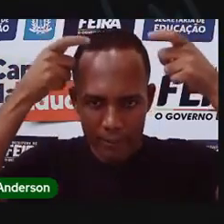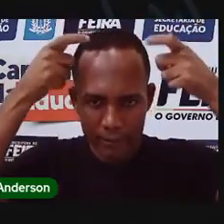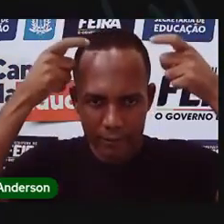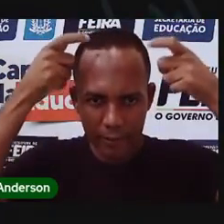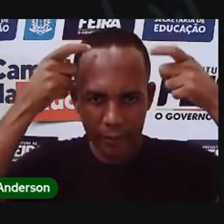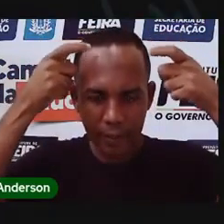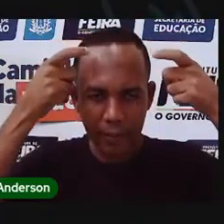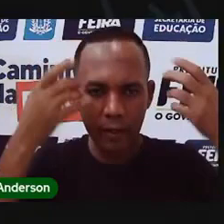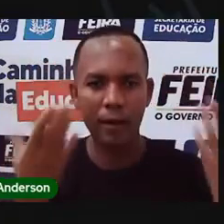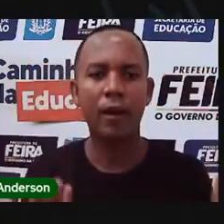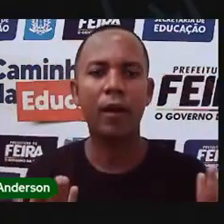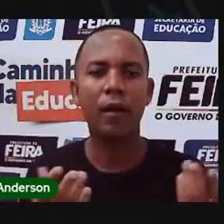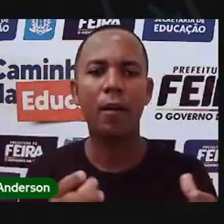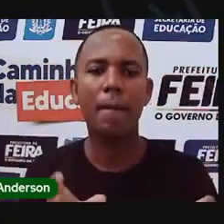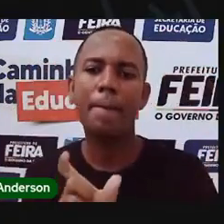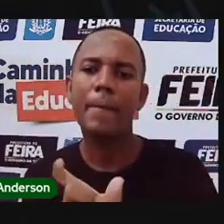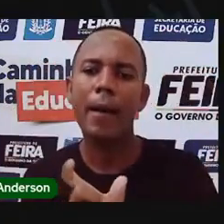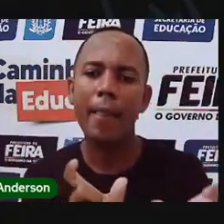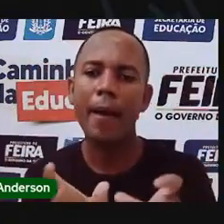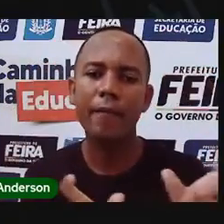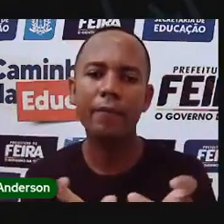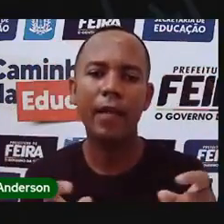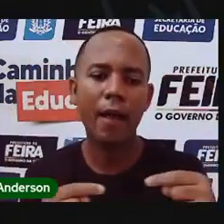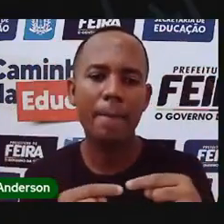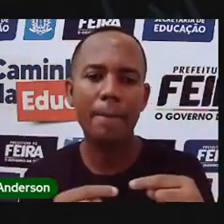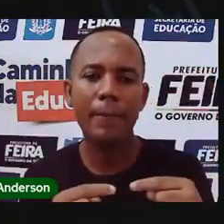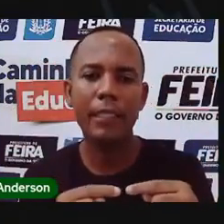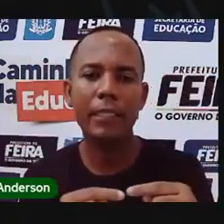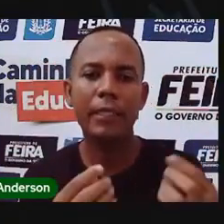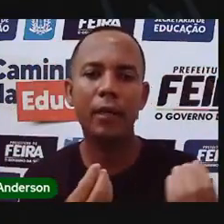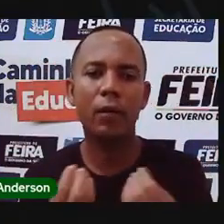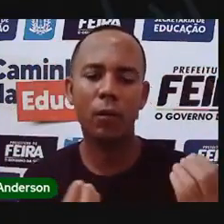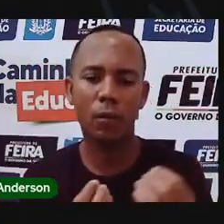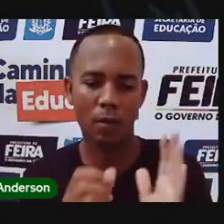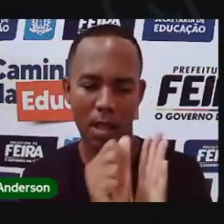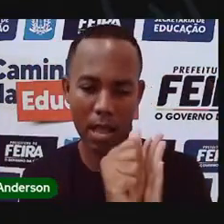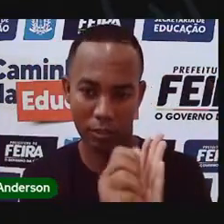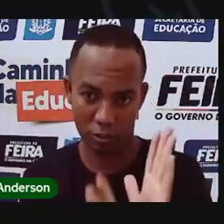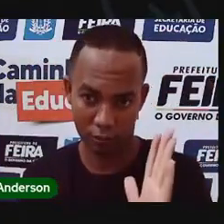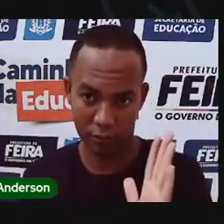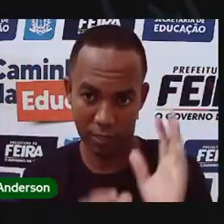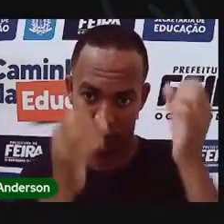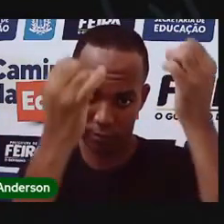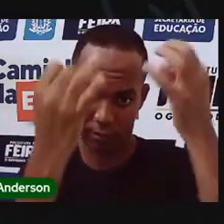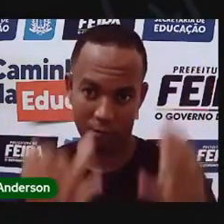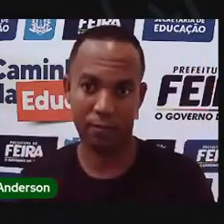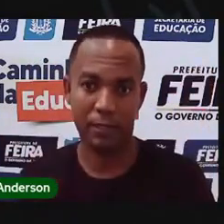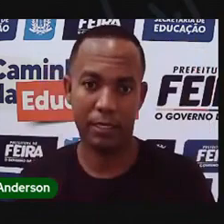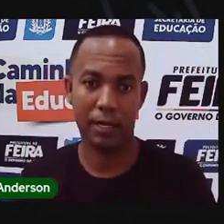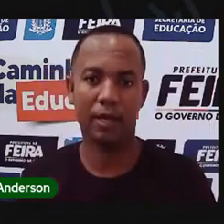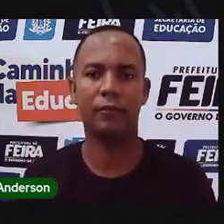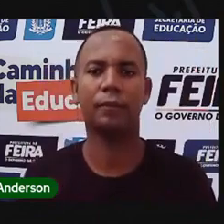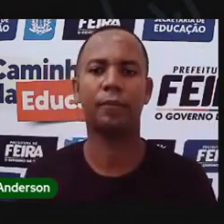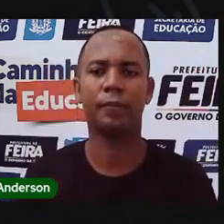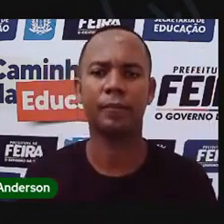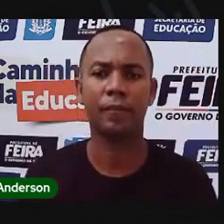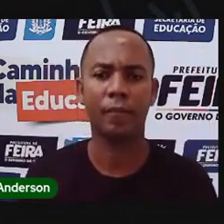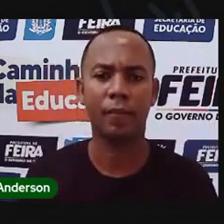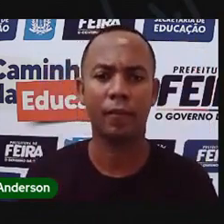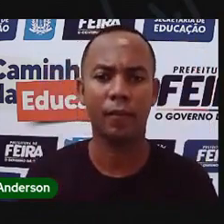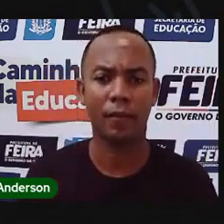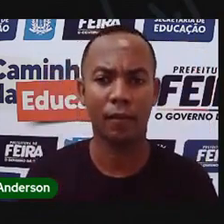com princesa? Bom, a atividade está explicadinha. Lembrando que vocês